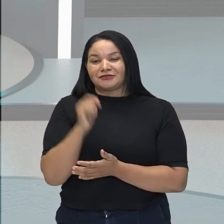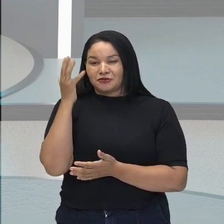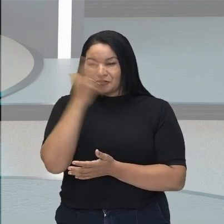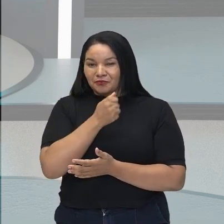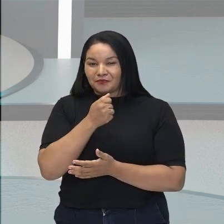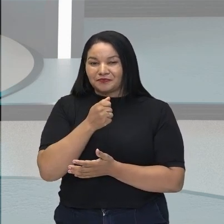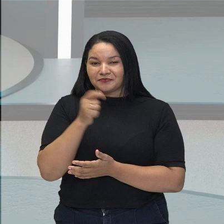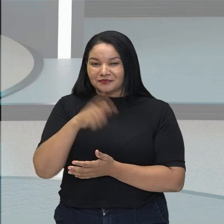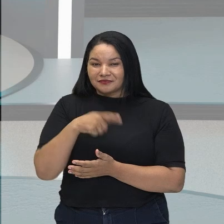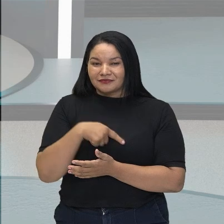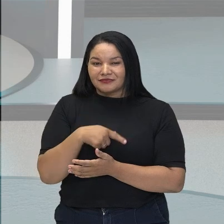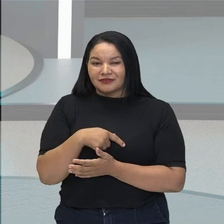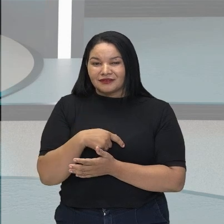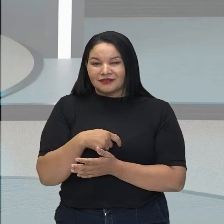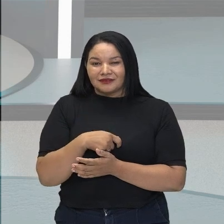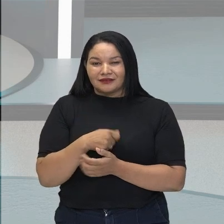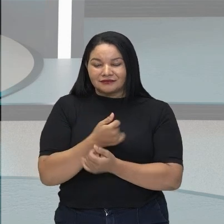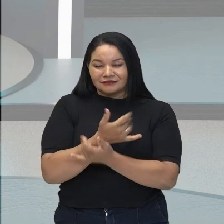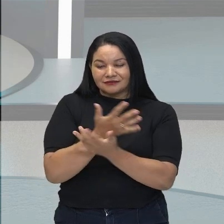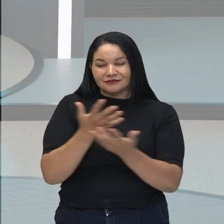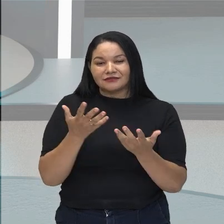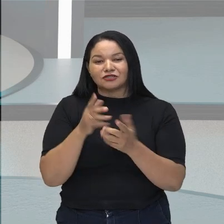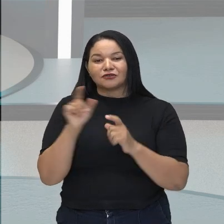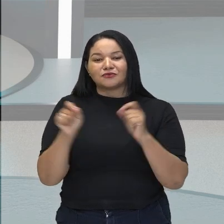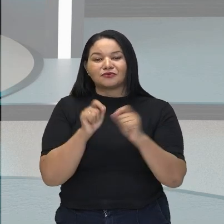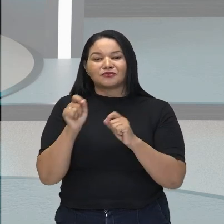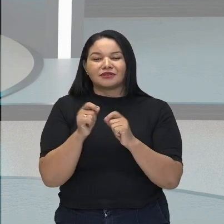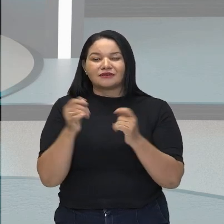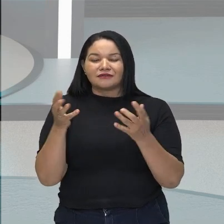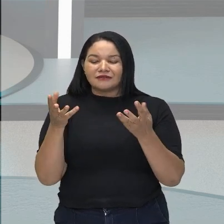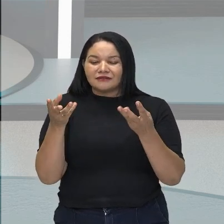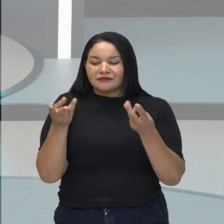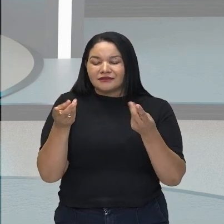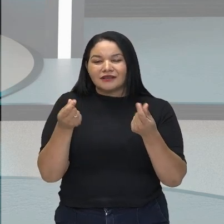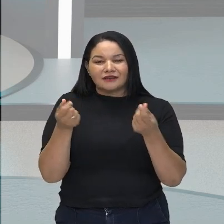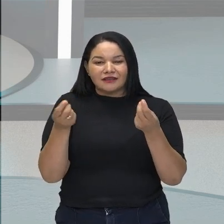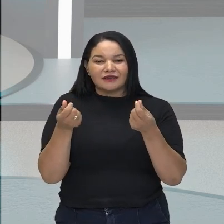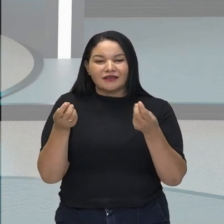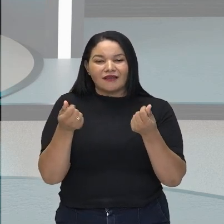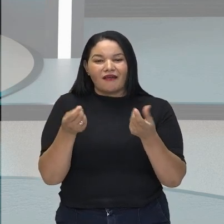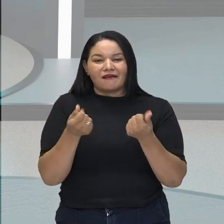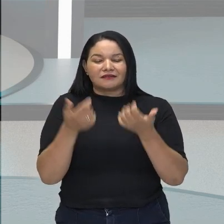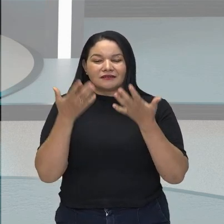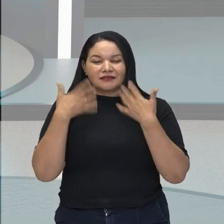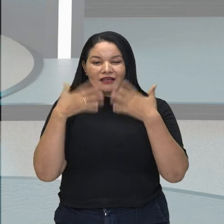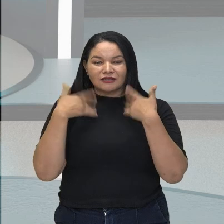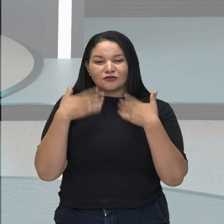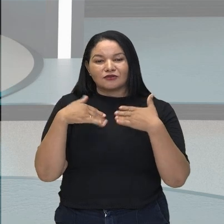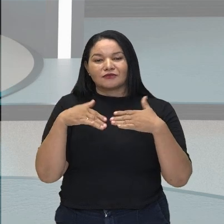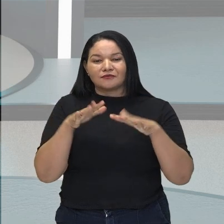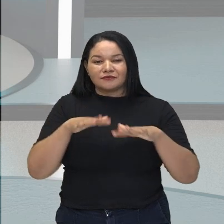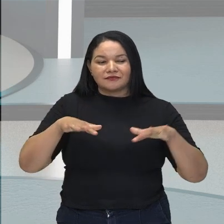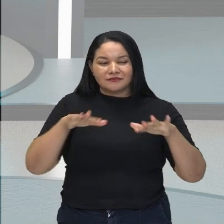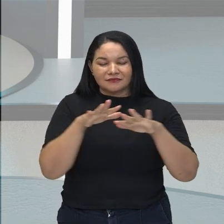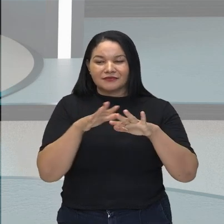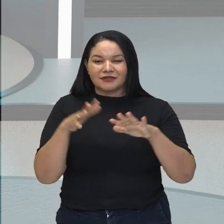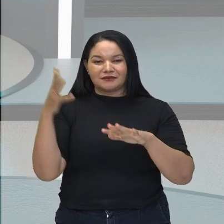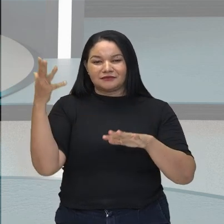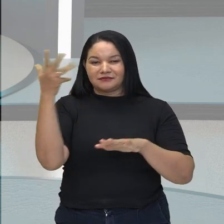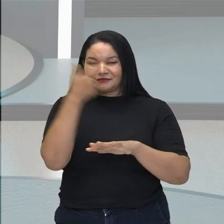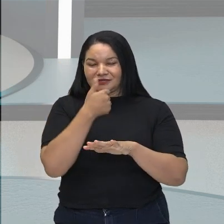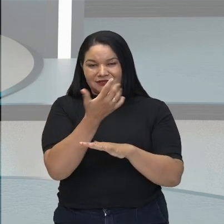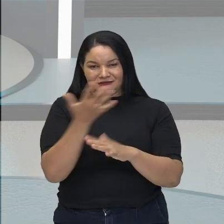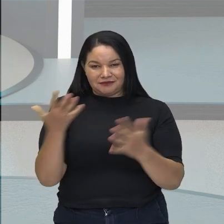alza majestuoso, como um delicado lienzo natural que embellece el